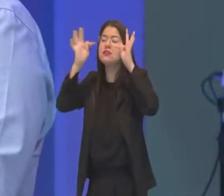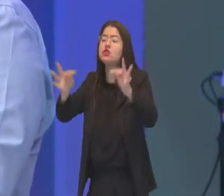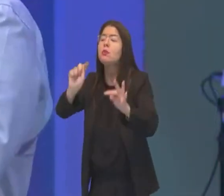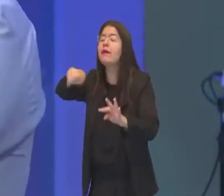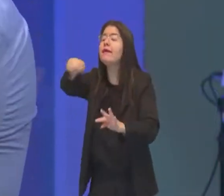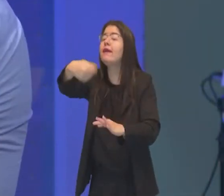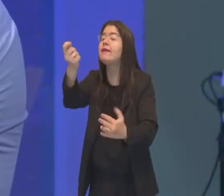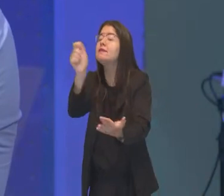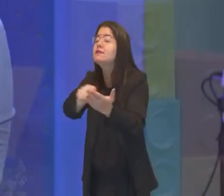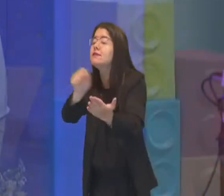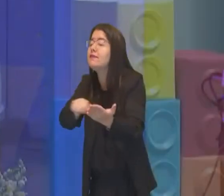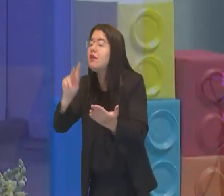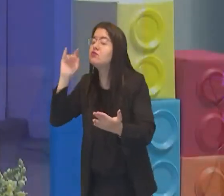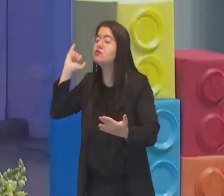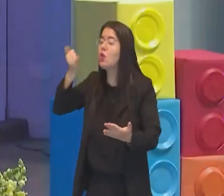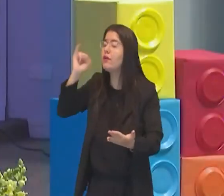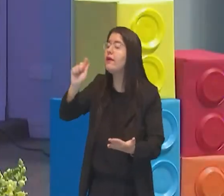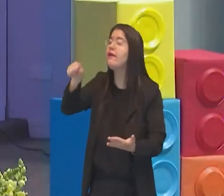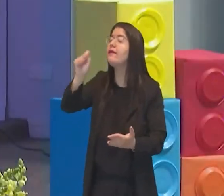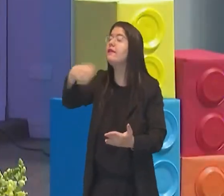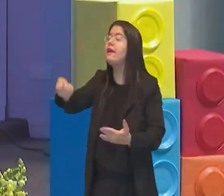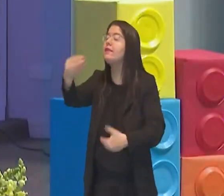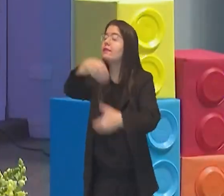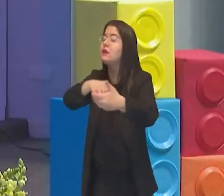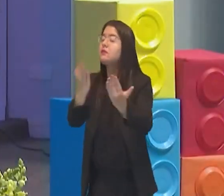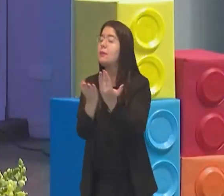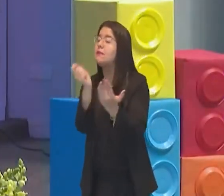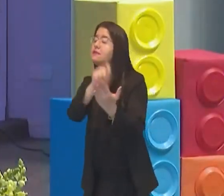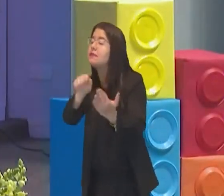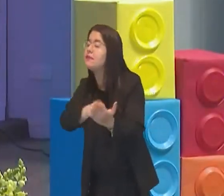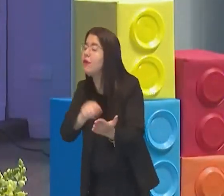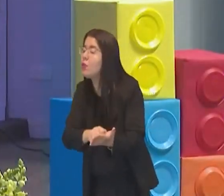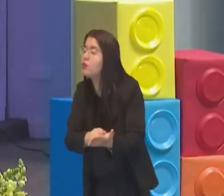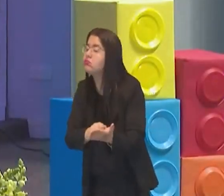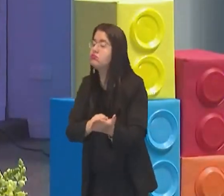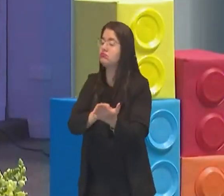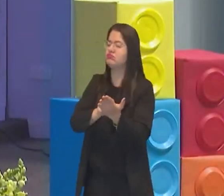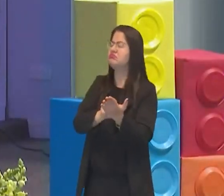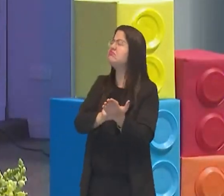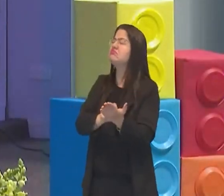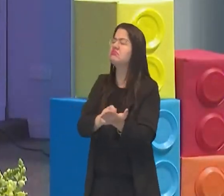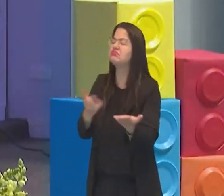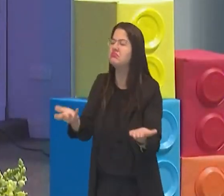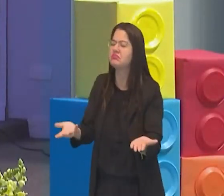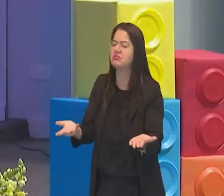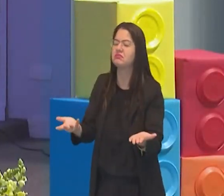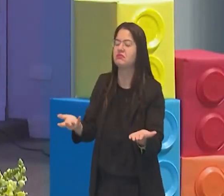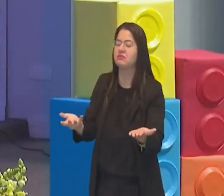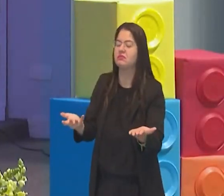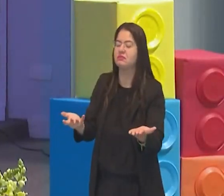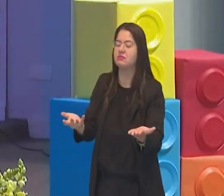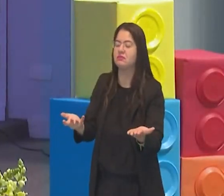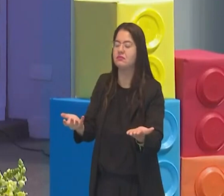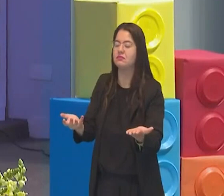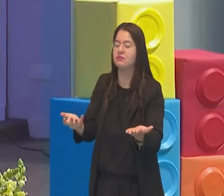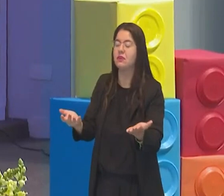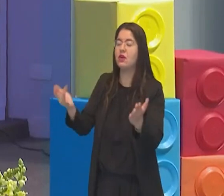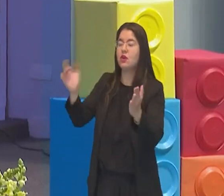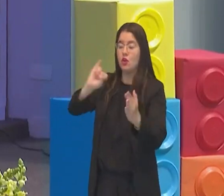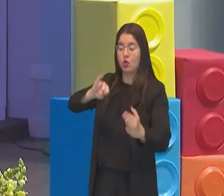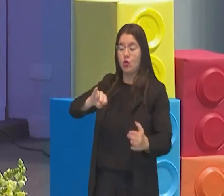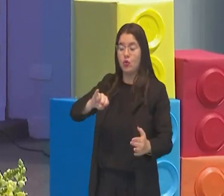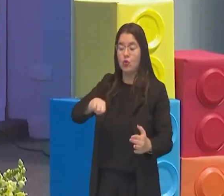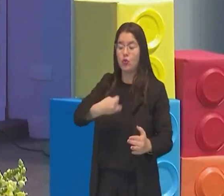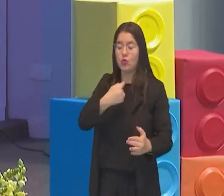ocular, não tinha ninguém para ouvir aquela história, ou ver o que estava acontecendo e depois contar. Não, foi o próprio José